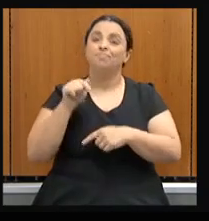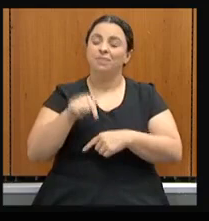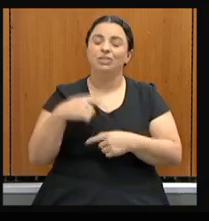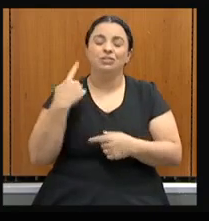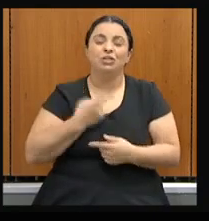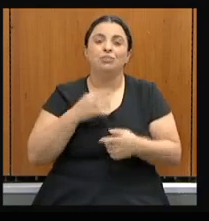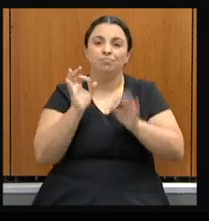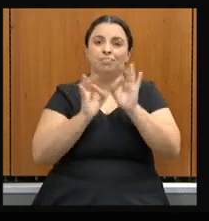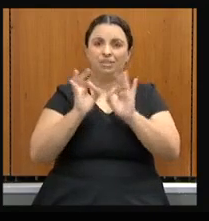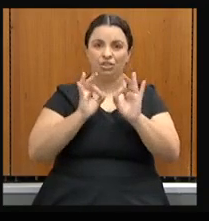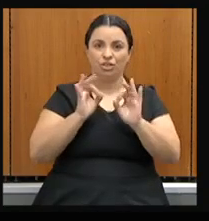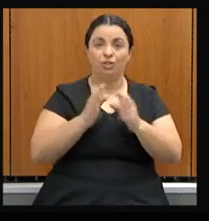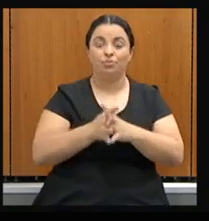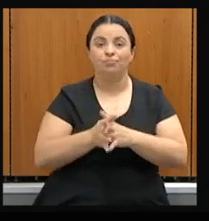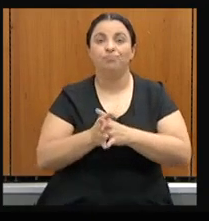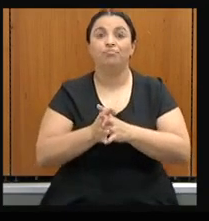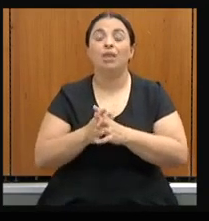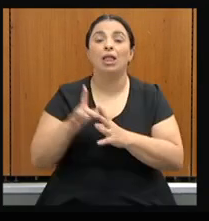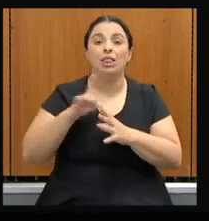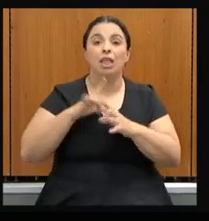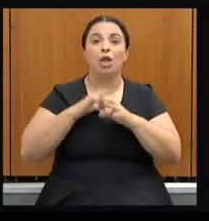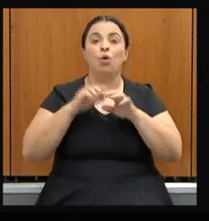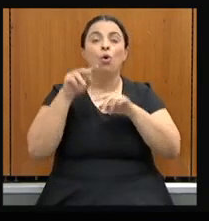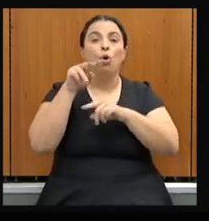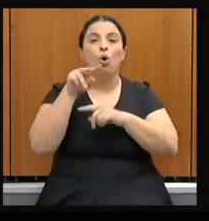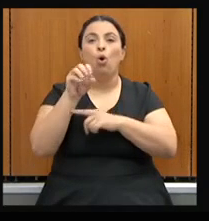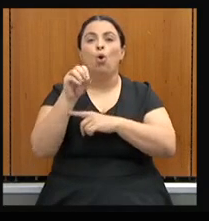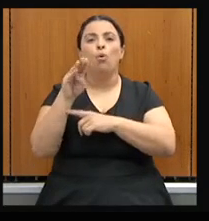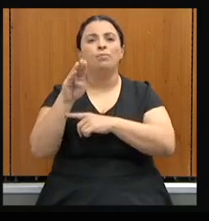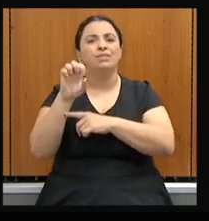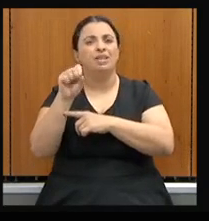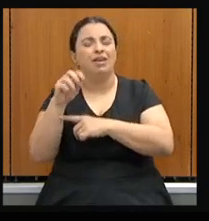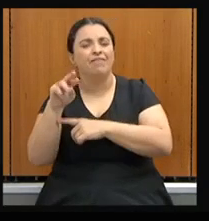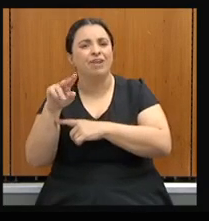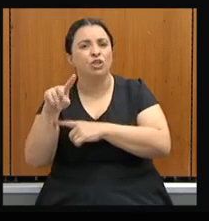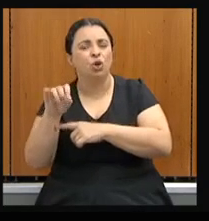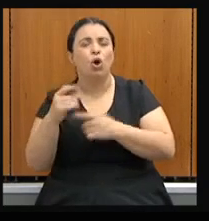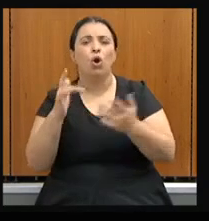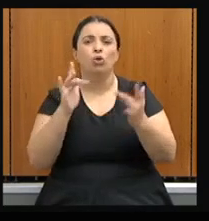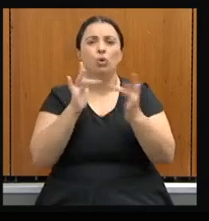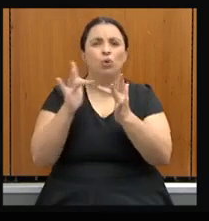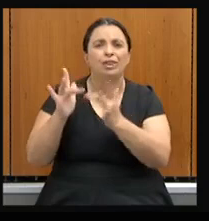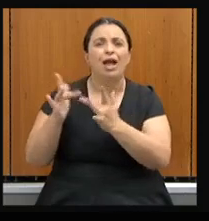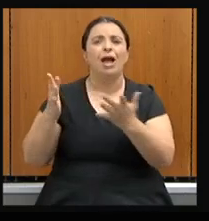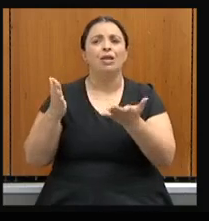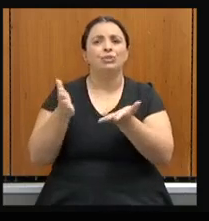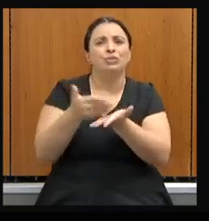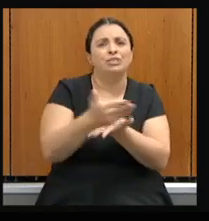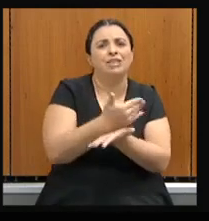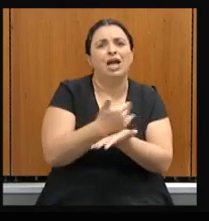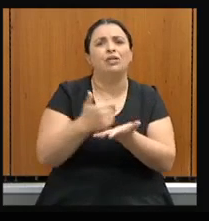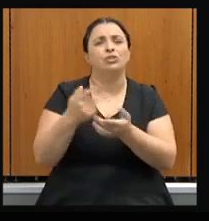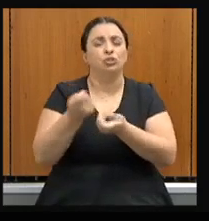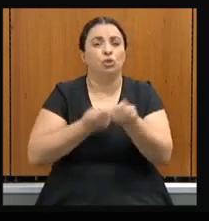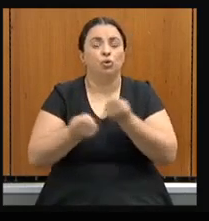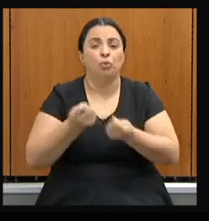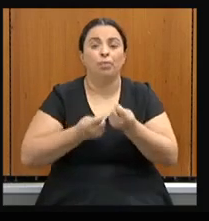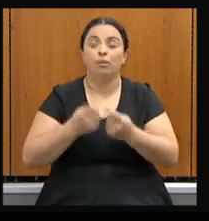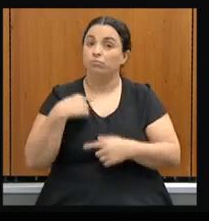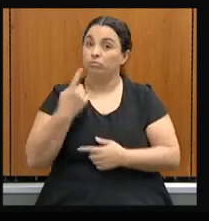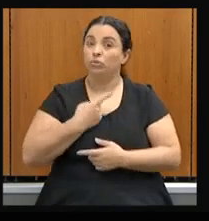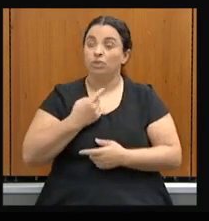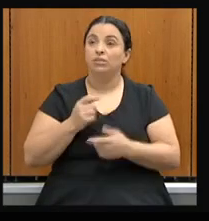pensado. Observatório com dados, dados econômicos, nós estamos criando também, deputado Bosco, o